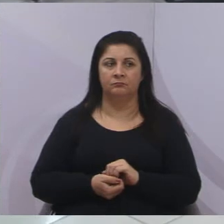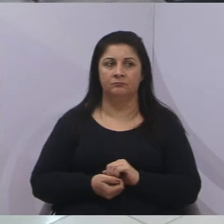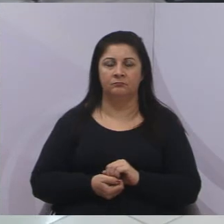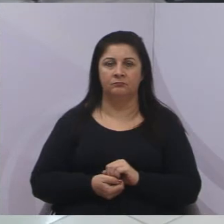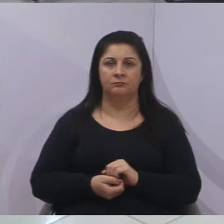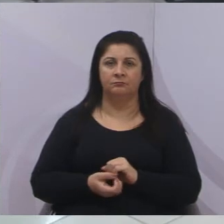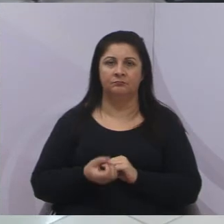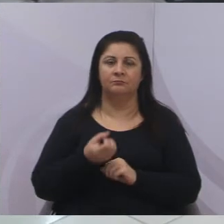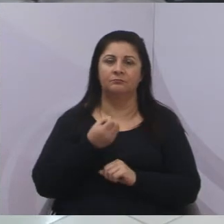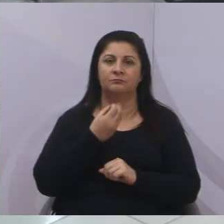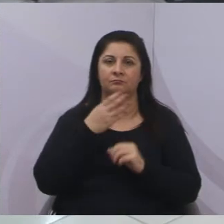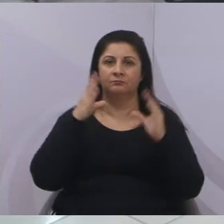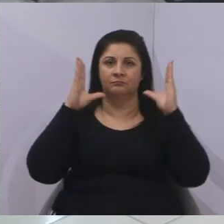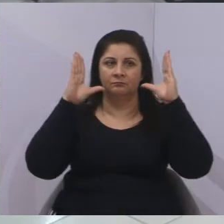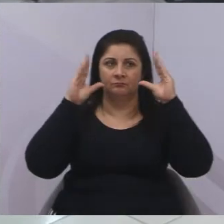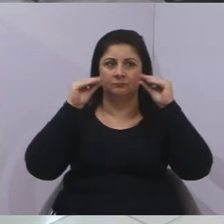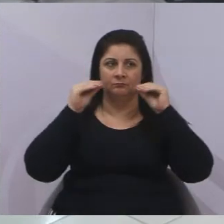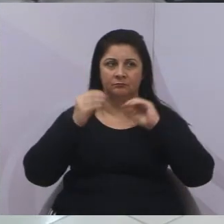Boa tarde a todos.